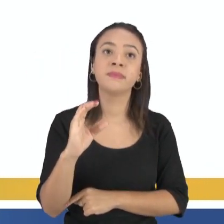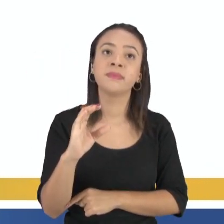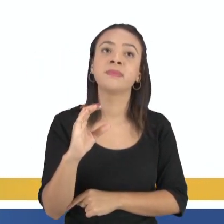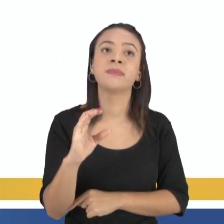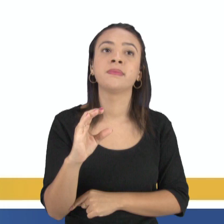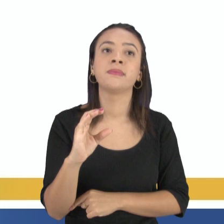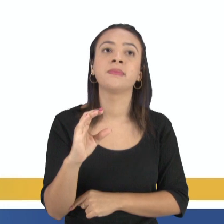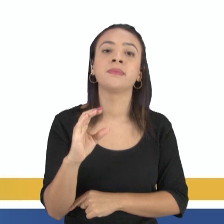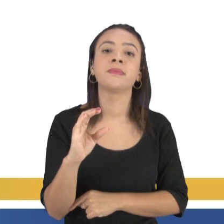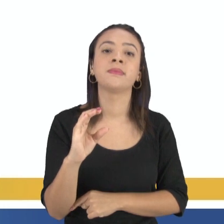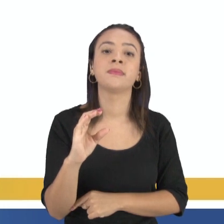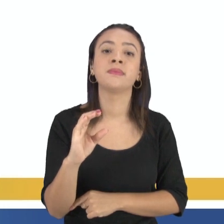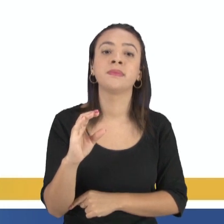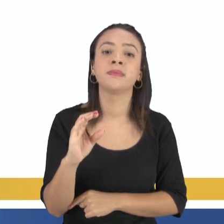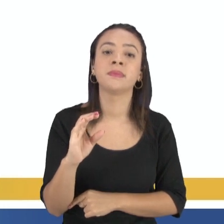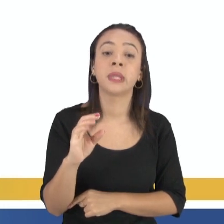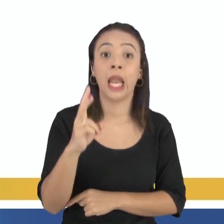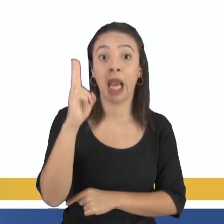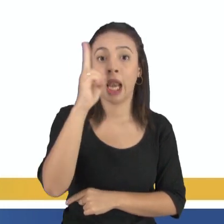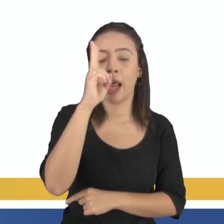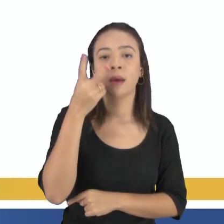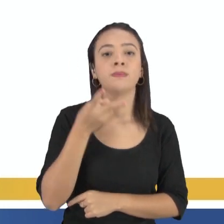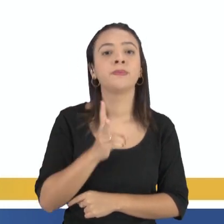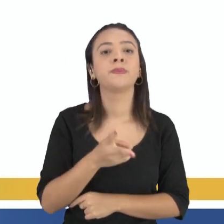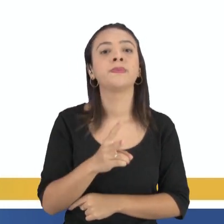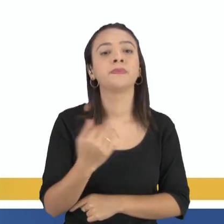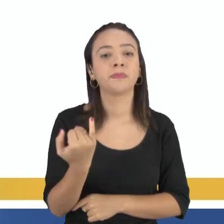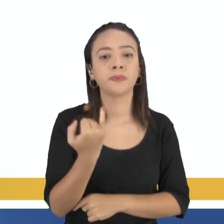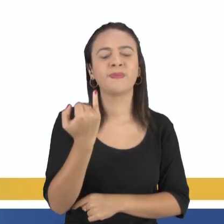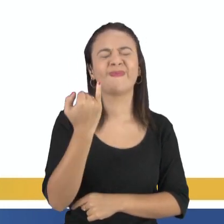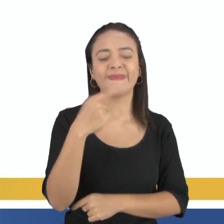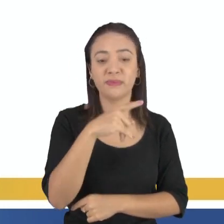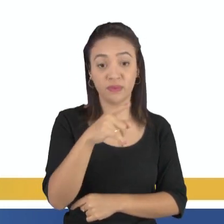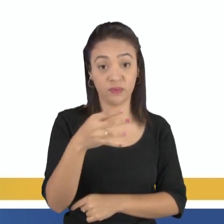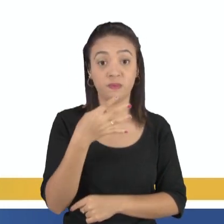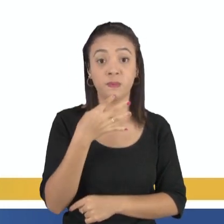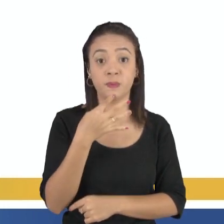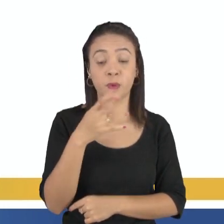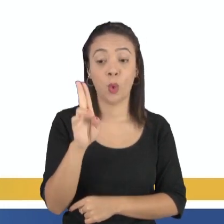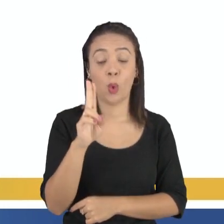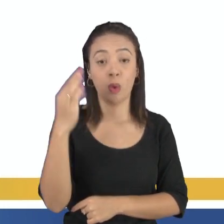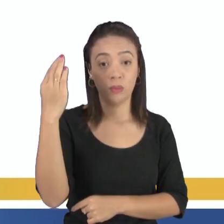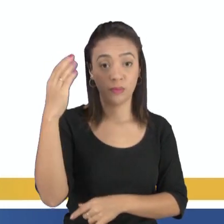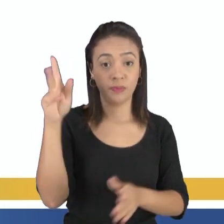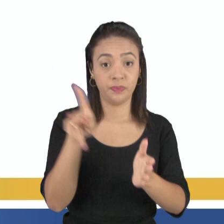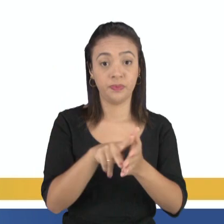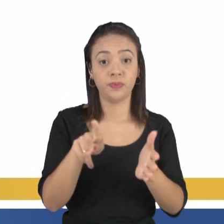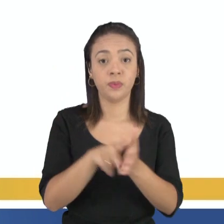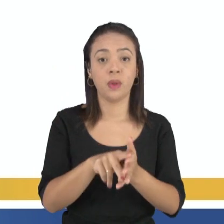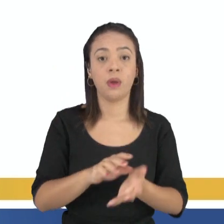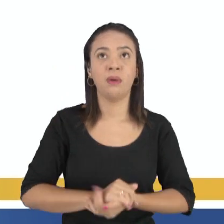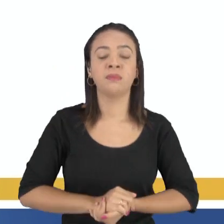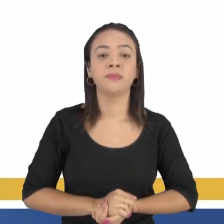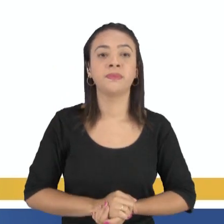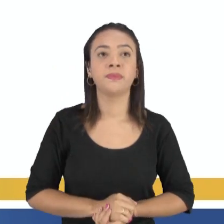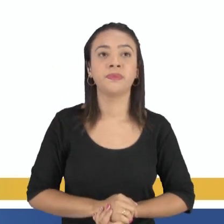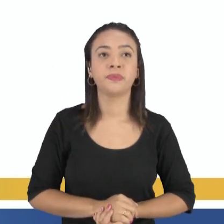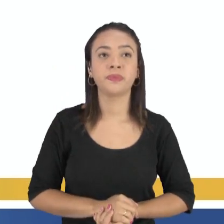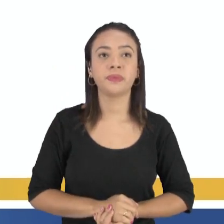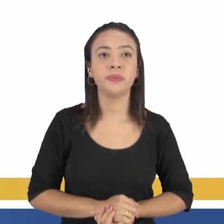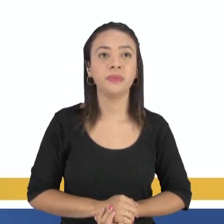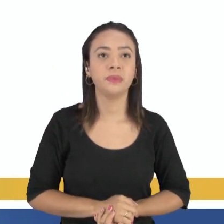Mycobacterium tuberculosis. Não se esqueçam disso, gente. Isso é muito importante você saber que o nome científico dele é